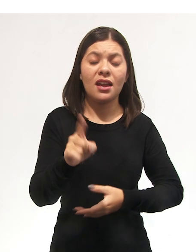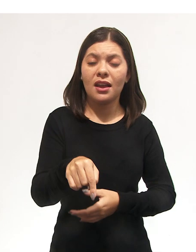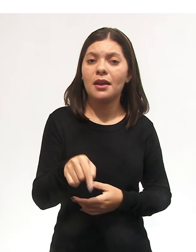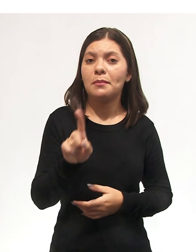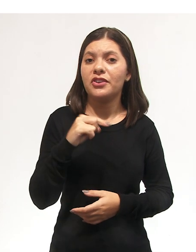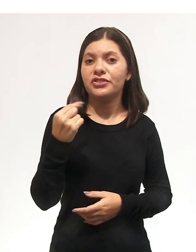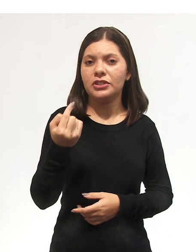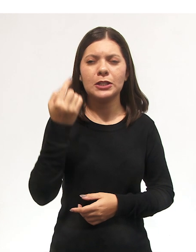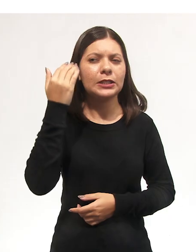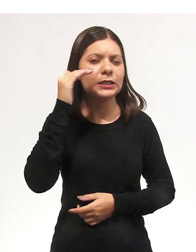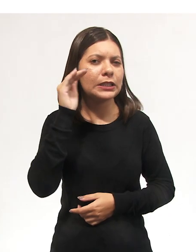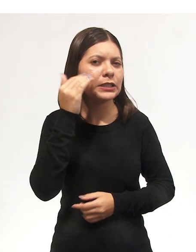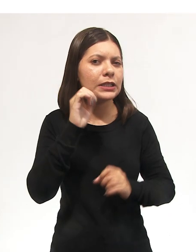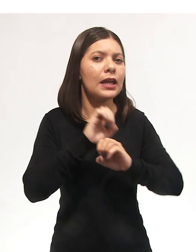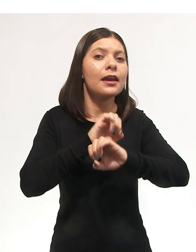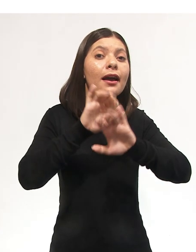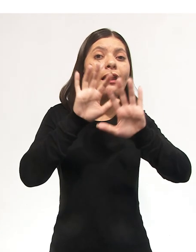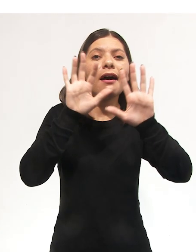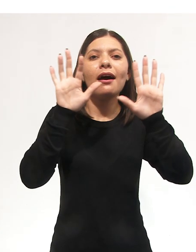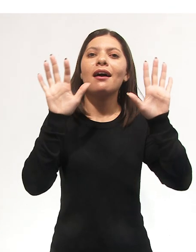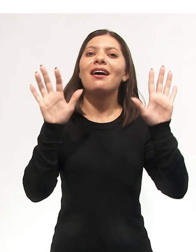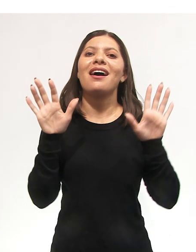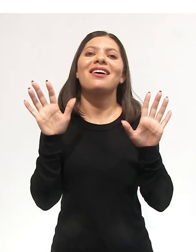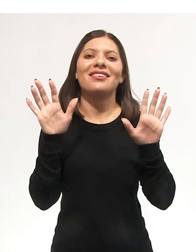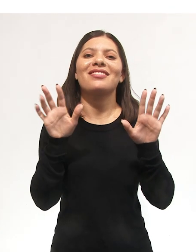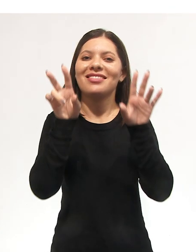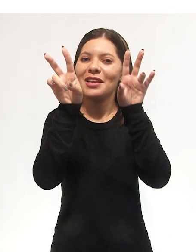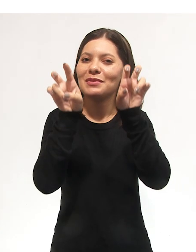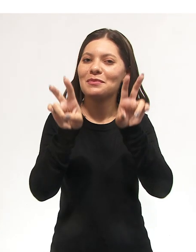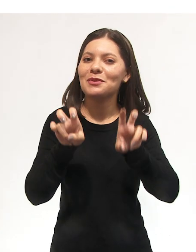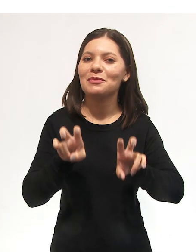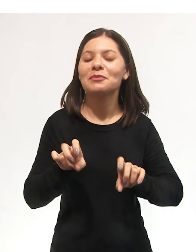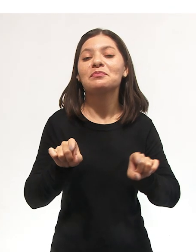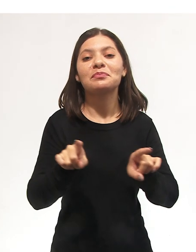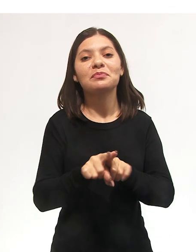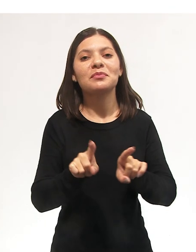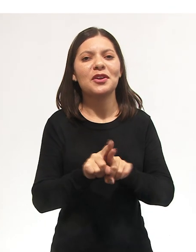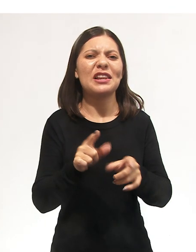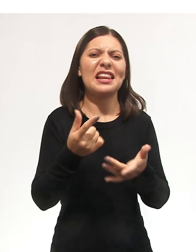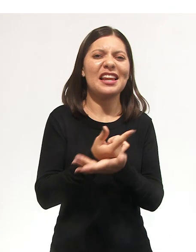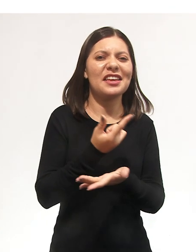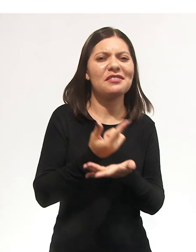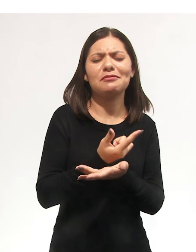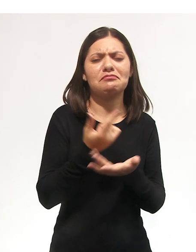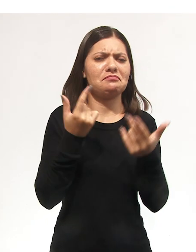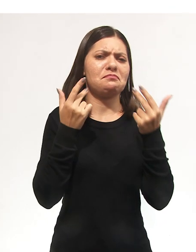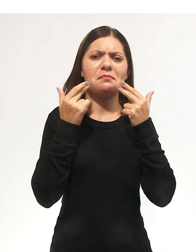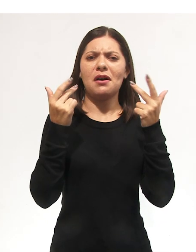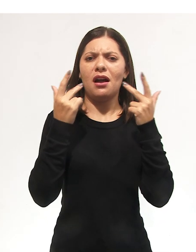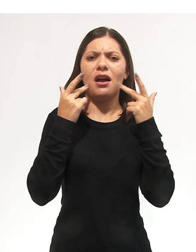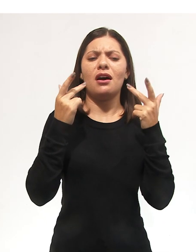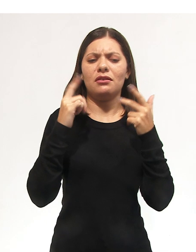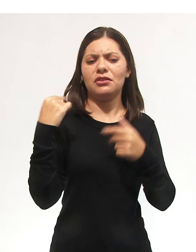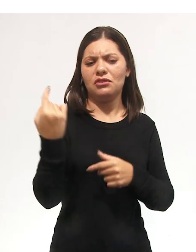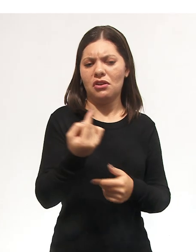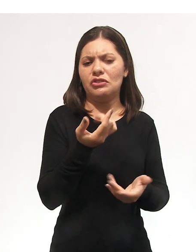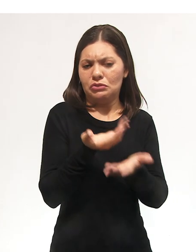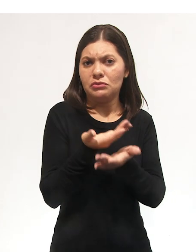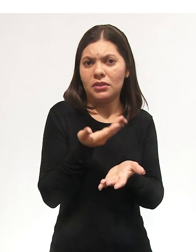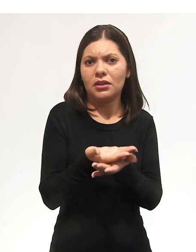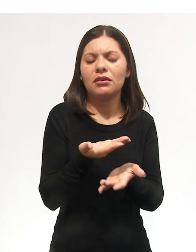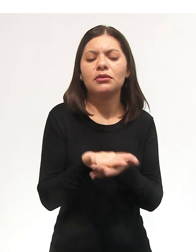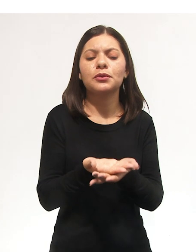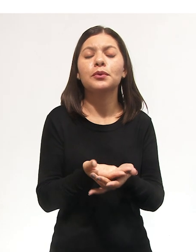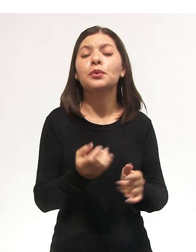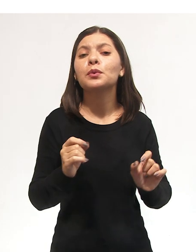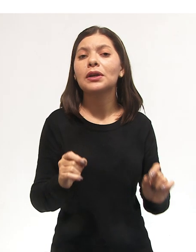compreender os processos. E o livro, assim como o livro didático, assim como os livros que nós estamos estudando